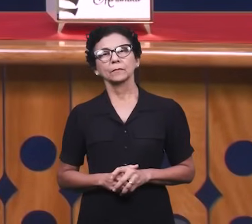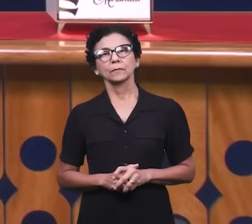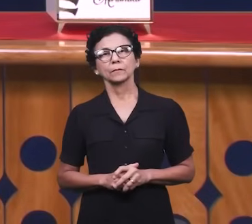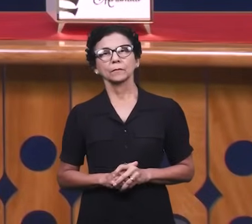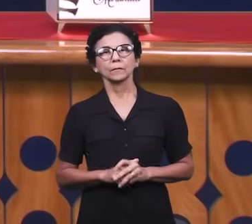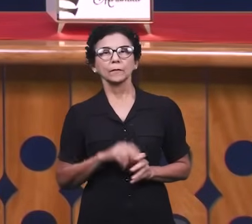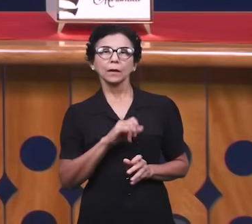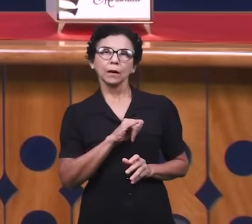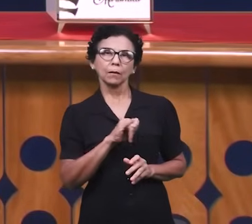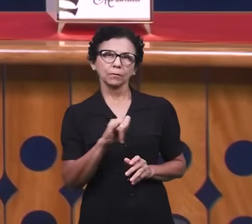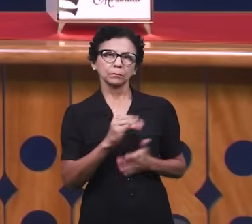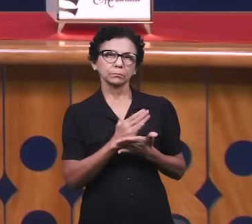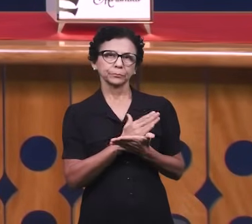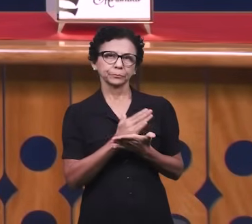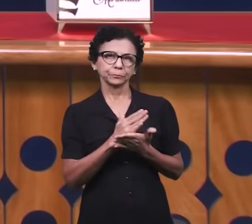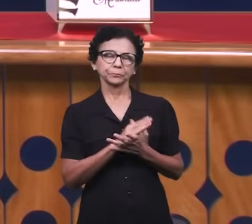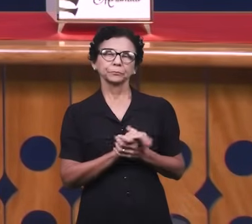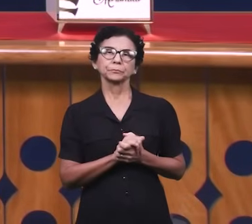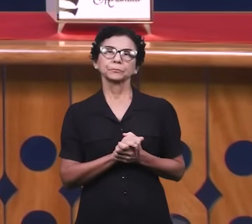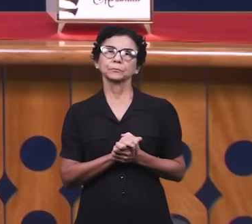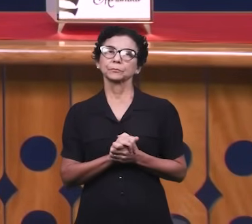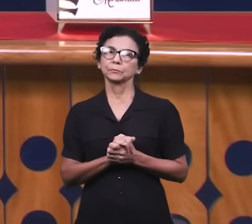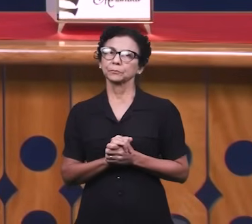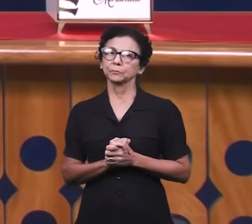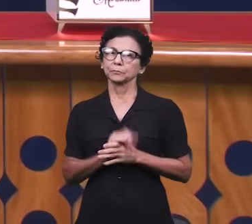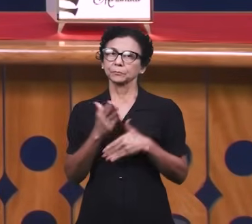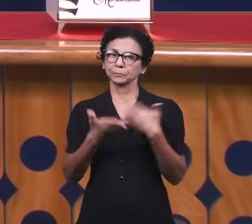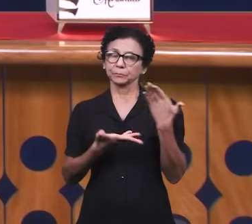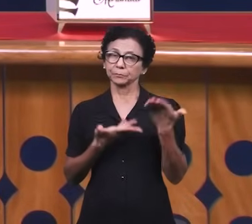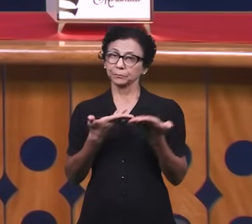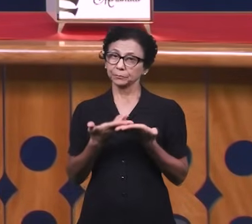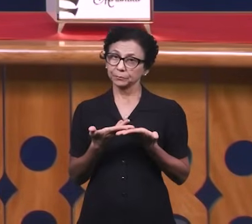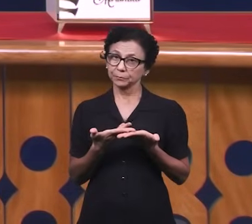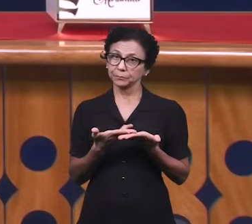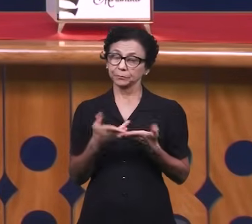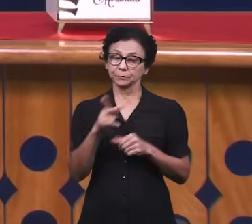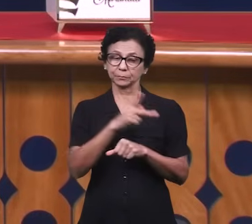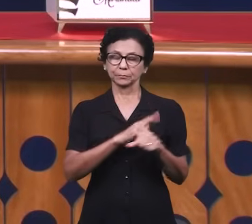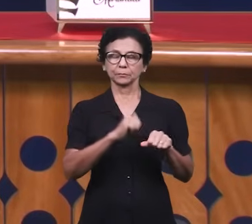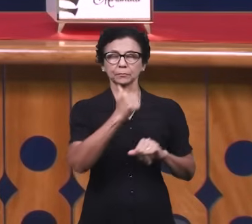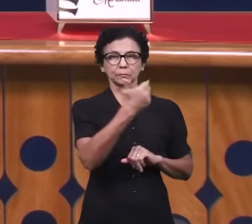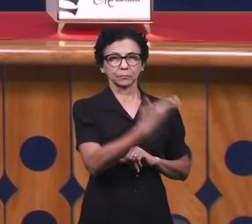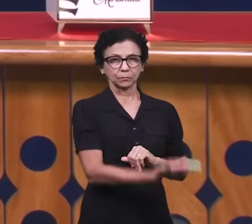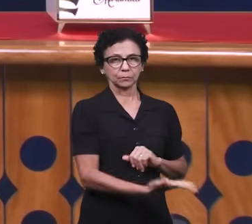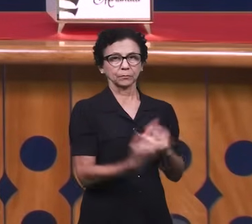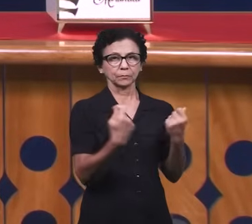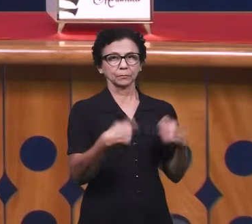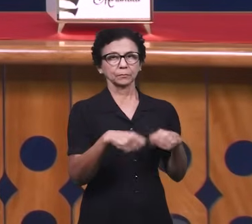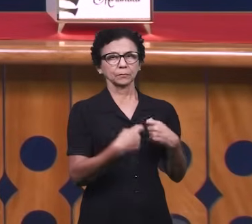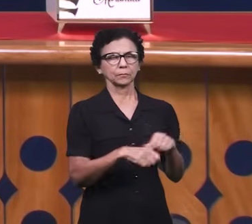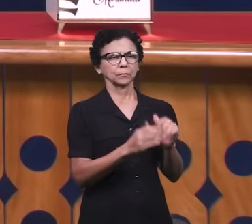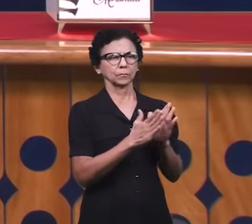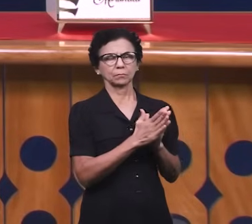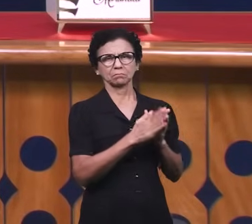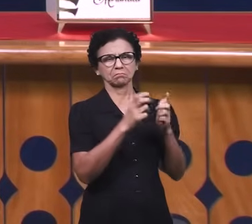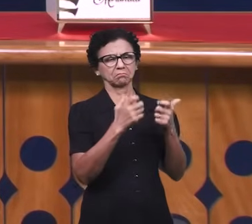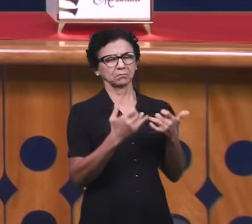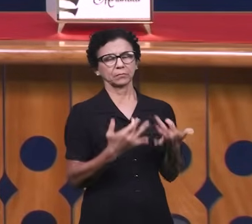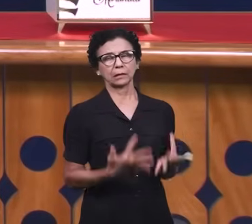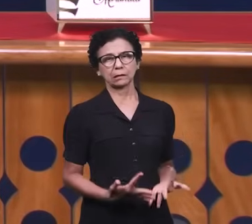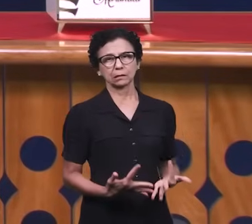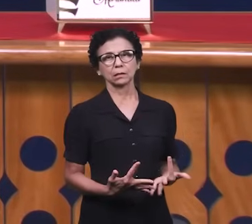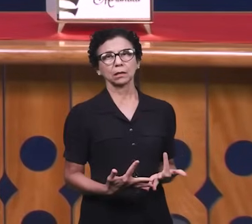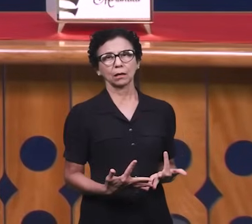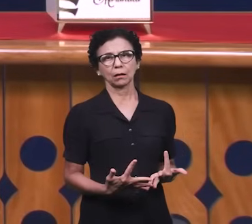ainda alguns pequenos avisos em relação à assistência. Quem estiver no exterior, precisar de uma assistência, de um